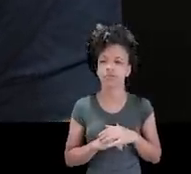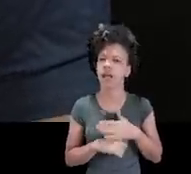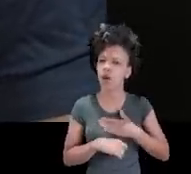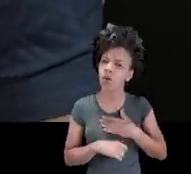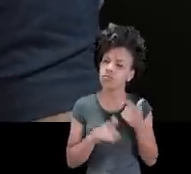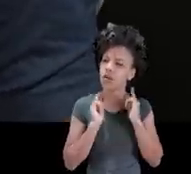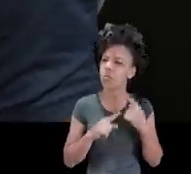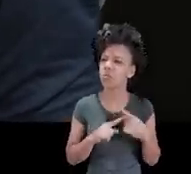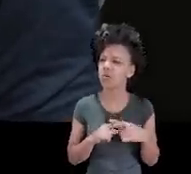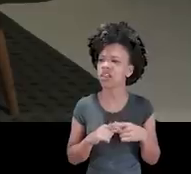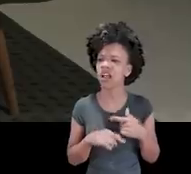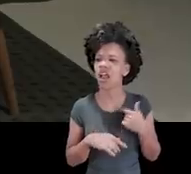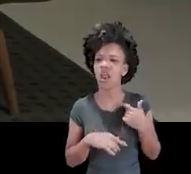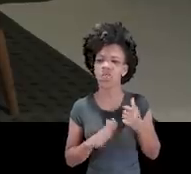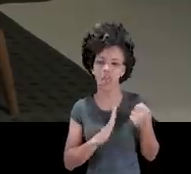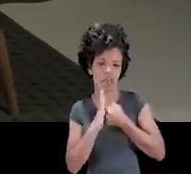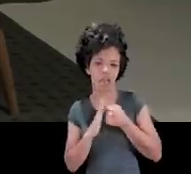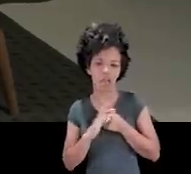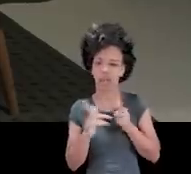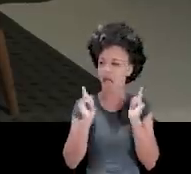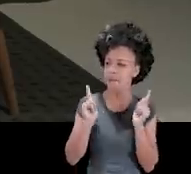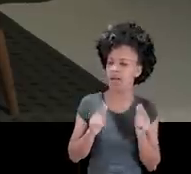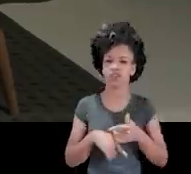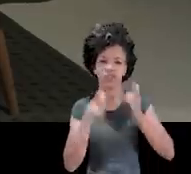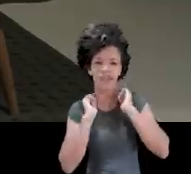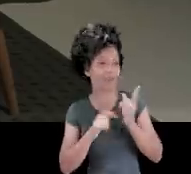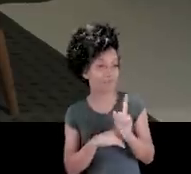carecas, porque os carecas eles não se reúnem em marcha. Eles falam, a marcha dos carecas.